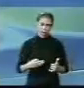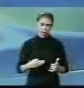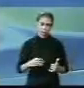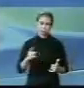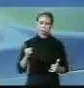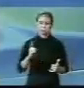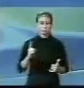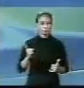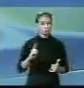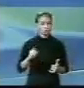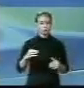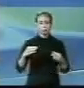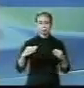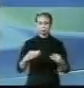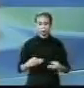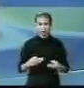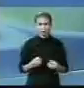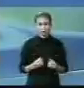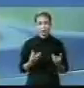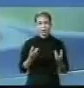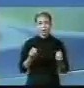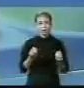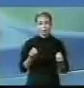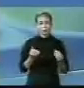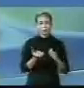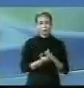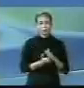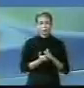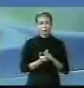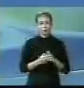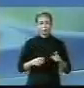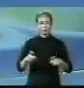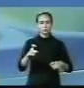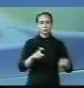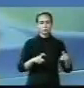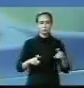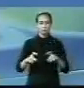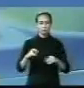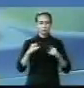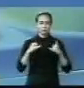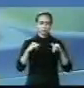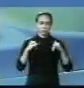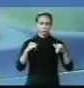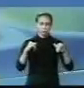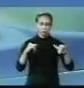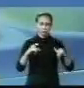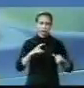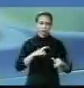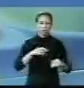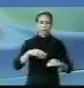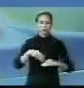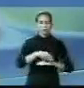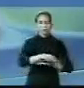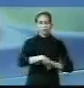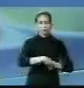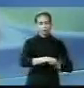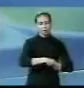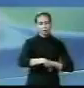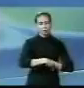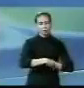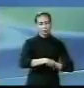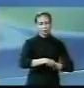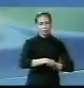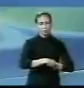maioria das empresas, os computadores que estão em rede, eles possuem endereços inválidos. Então, não se comunicam com